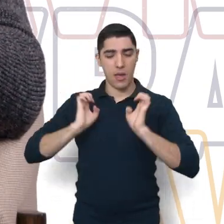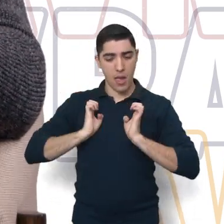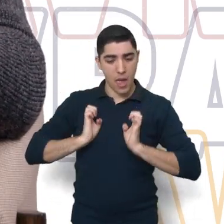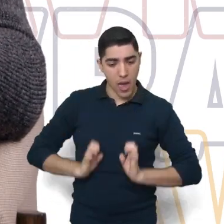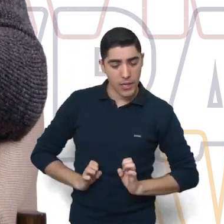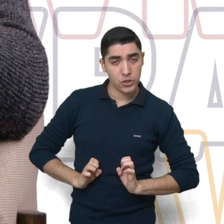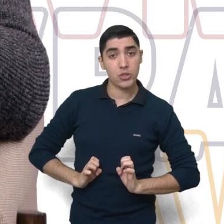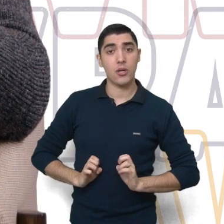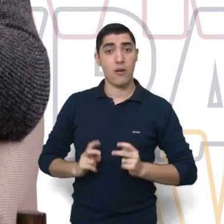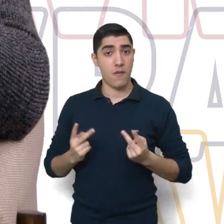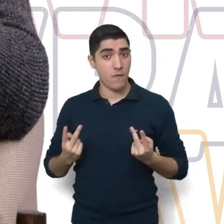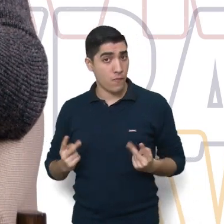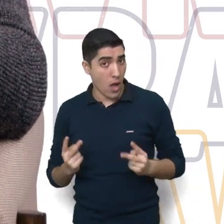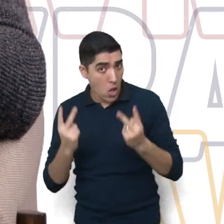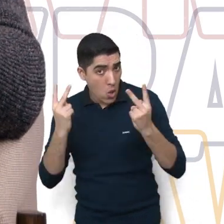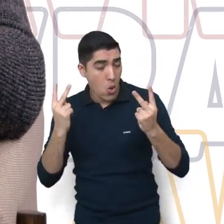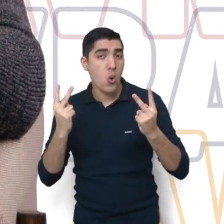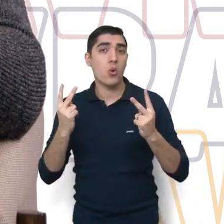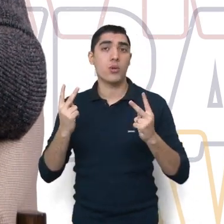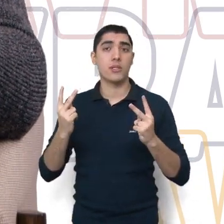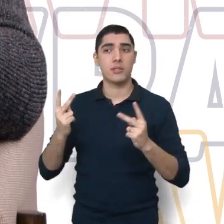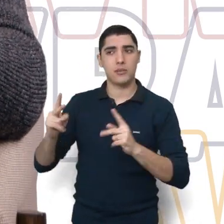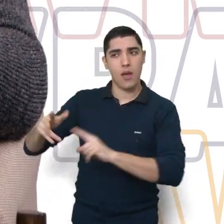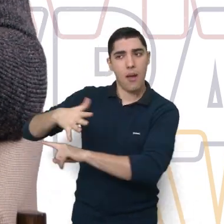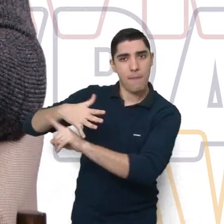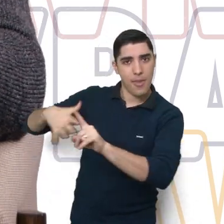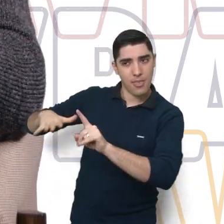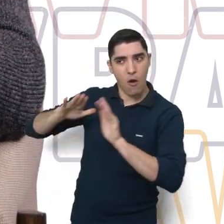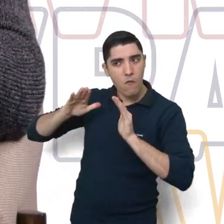ambiental a valores ambientais